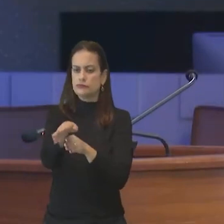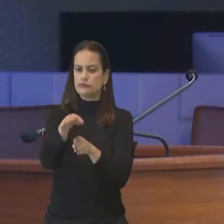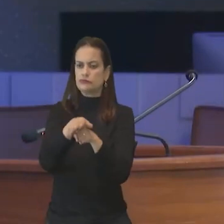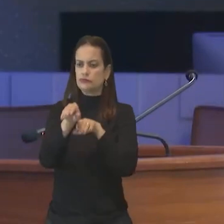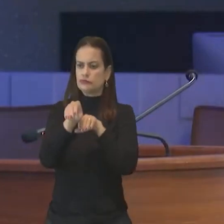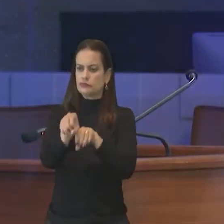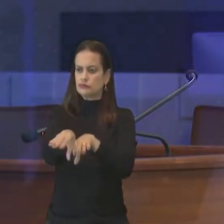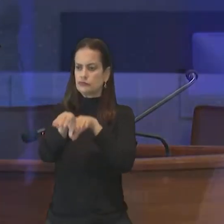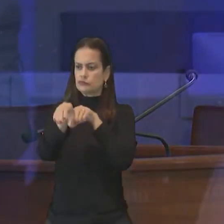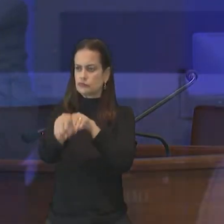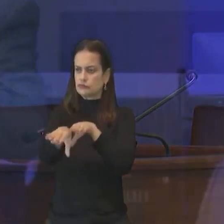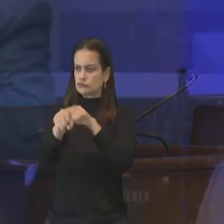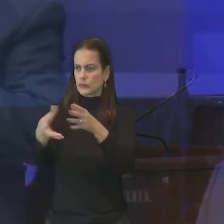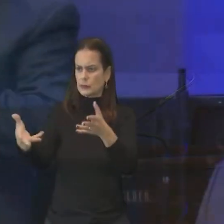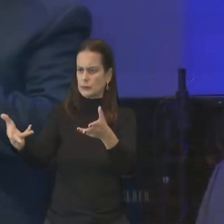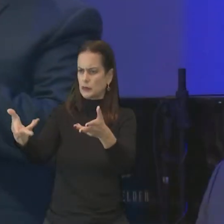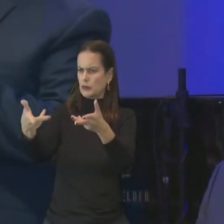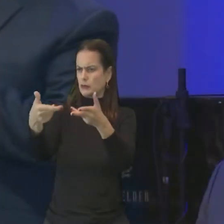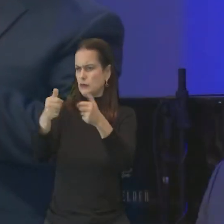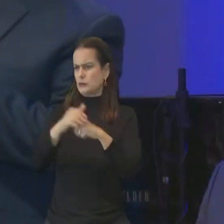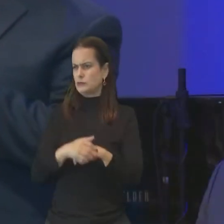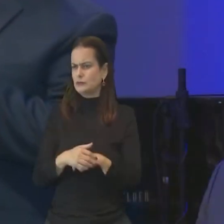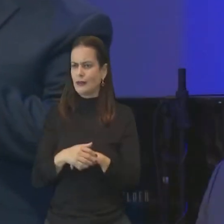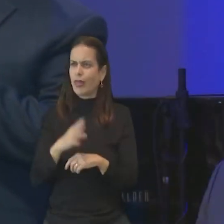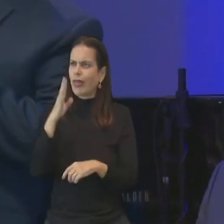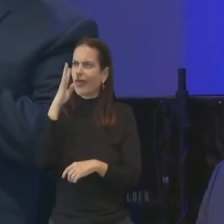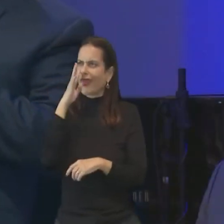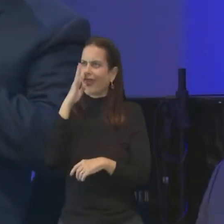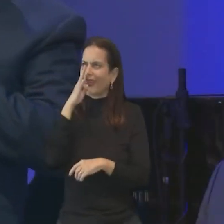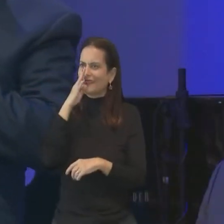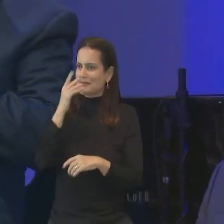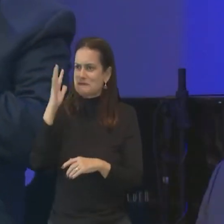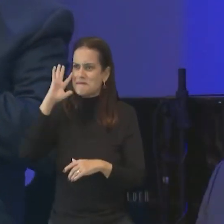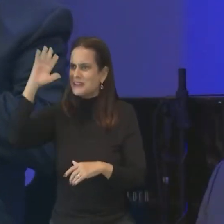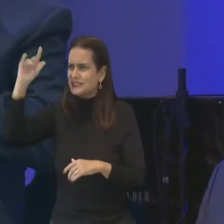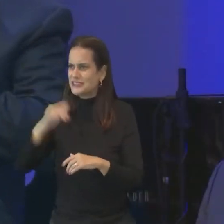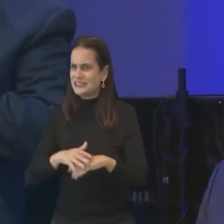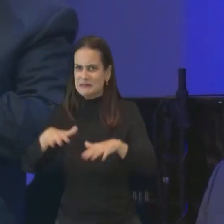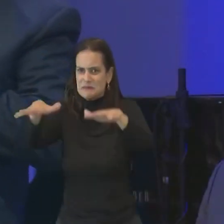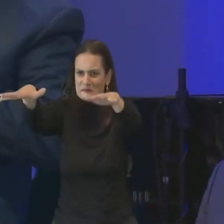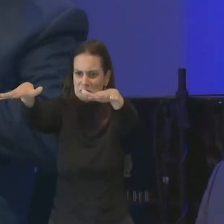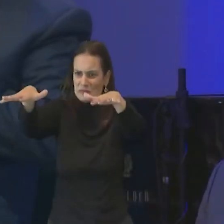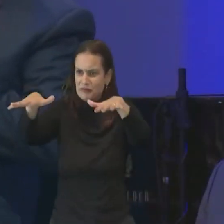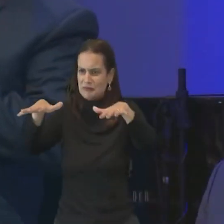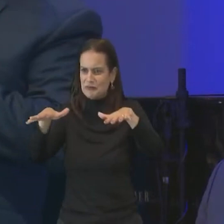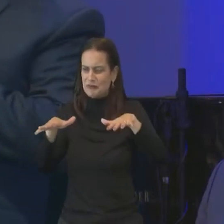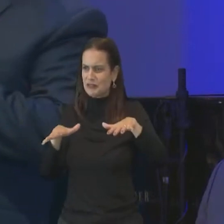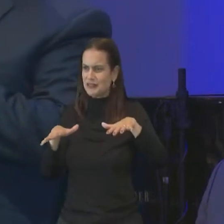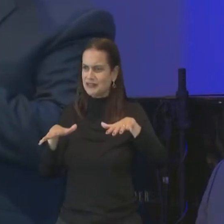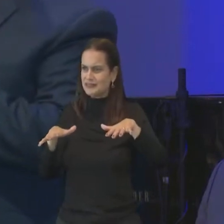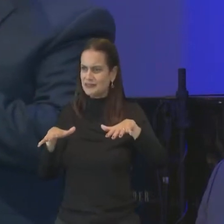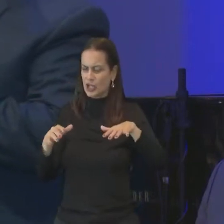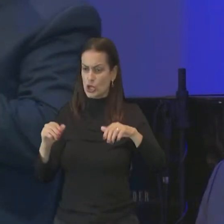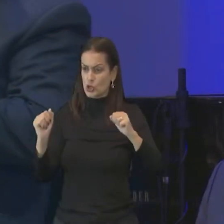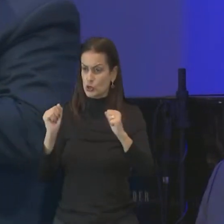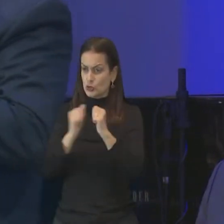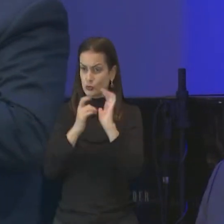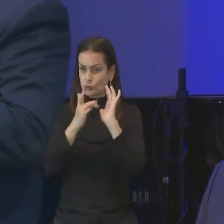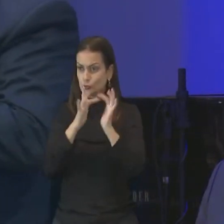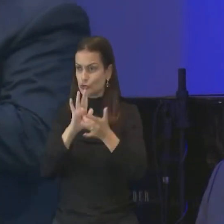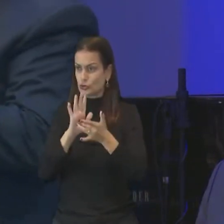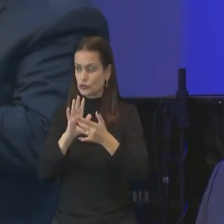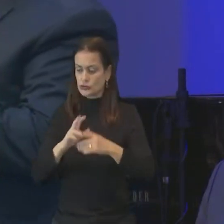Fico pensando que maravilha deveria ser, meus irmãos, estar ali, junto com Jesus,